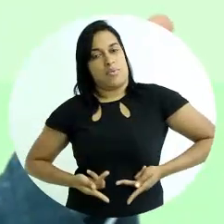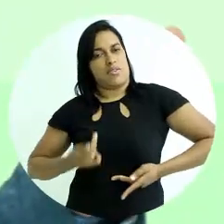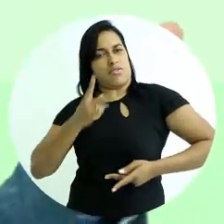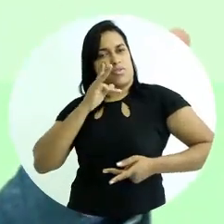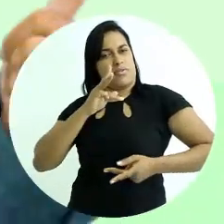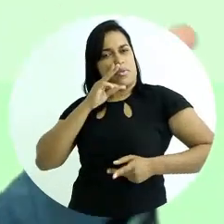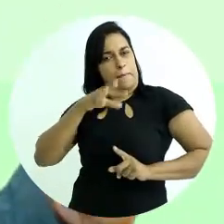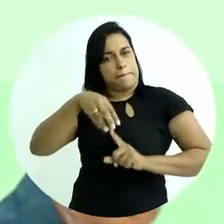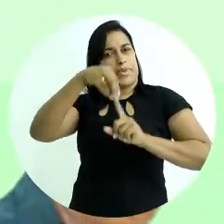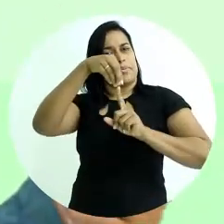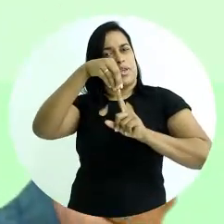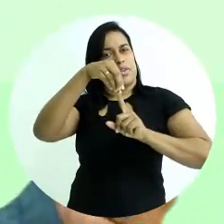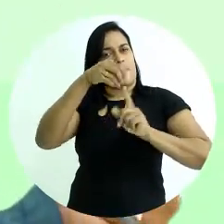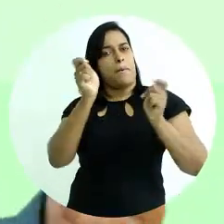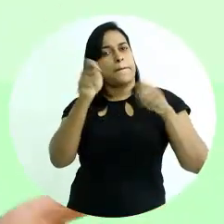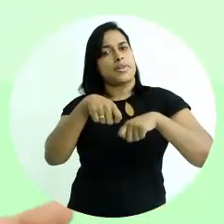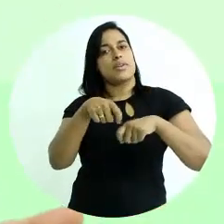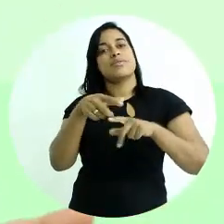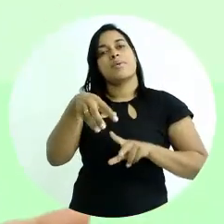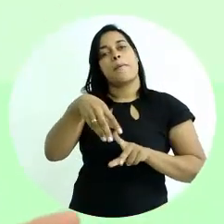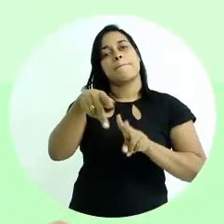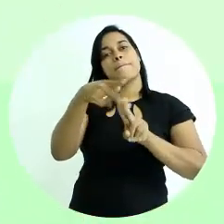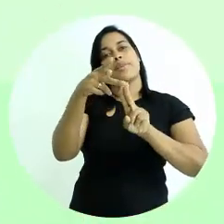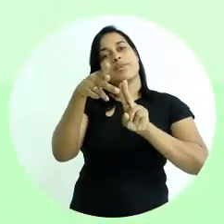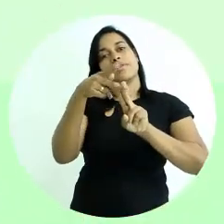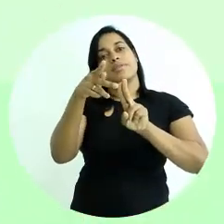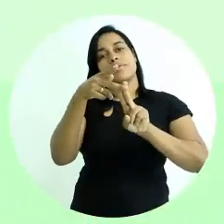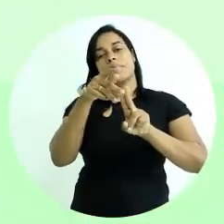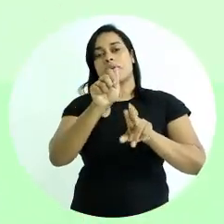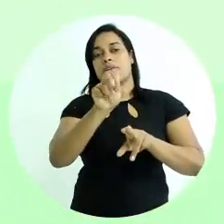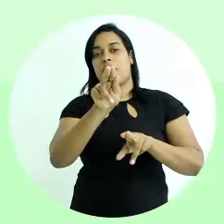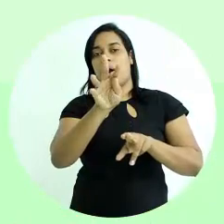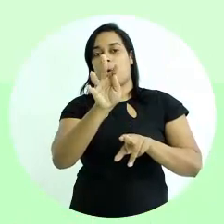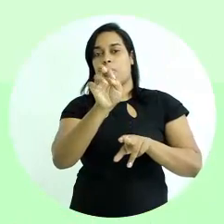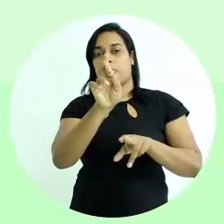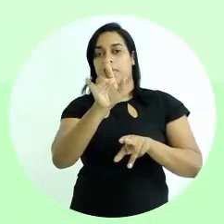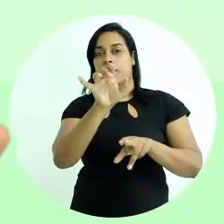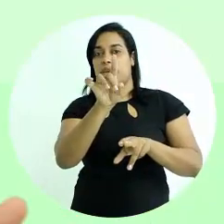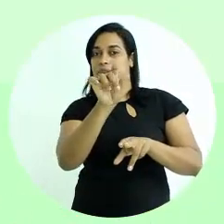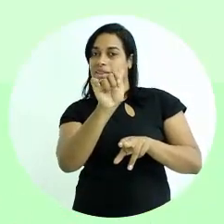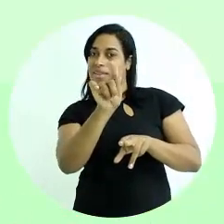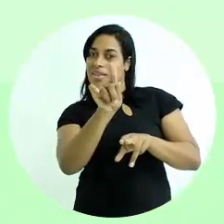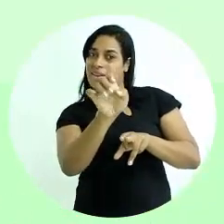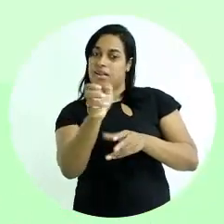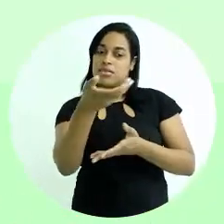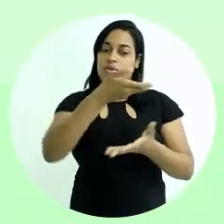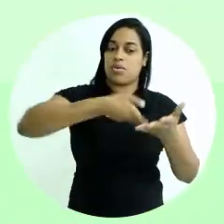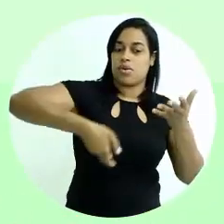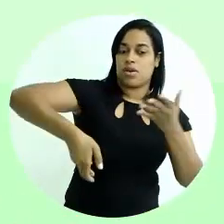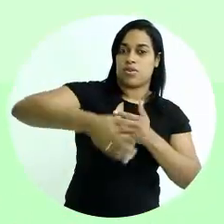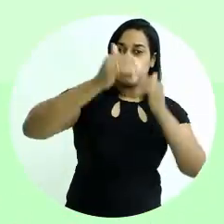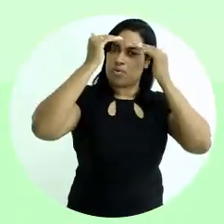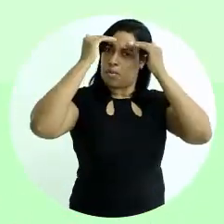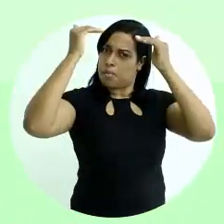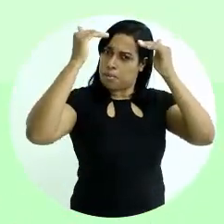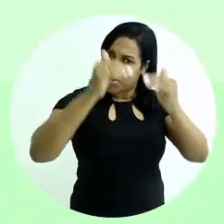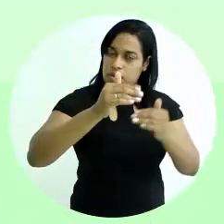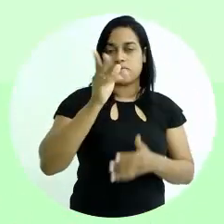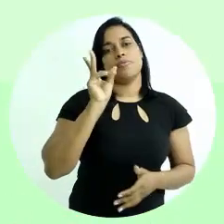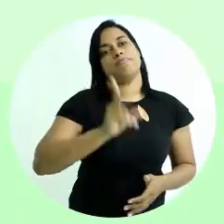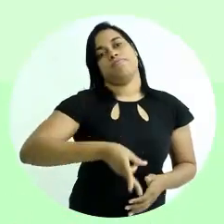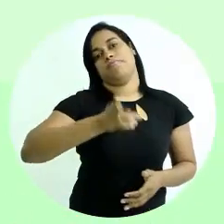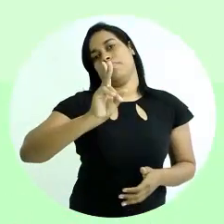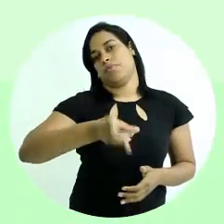primeira competência princípio da alteridade ou seja o respeito incondicional